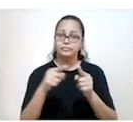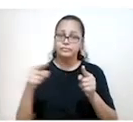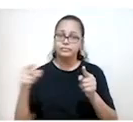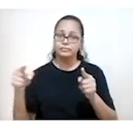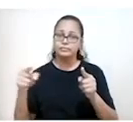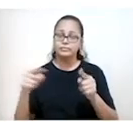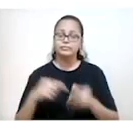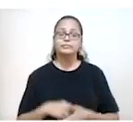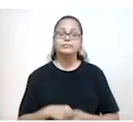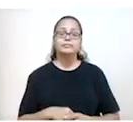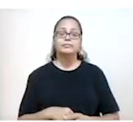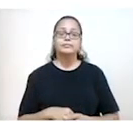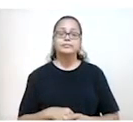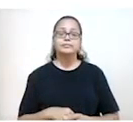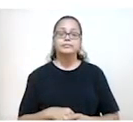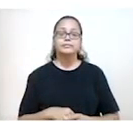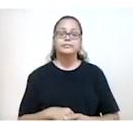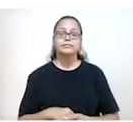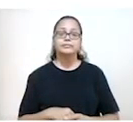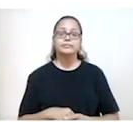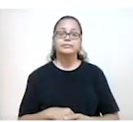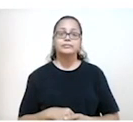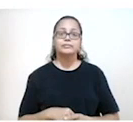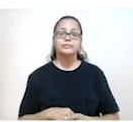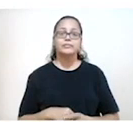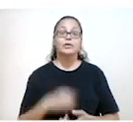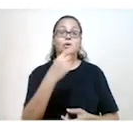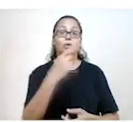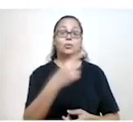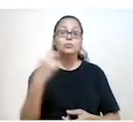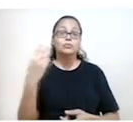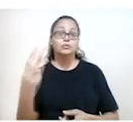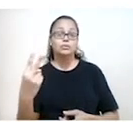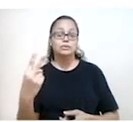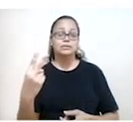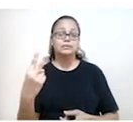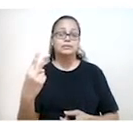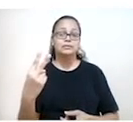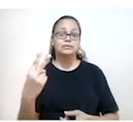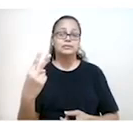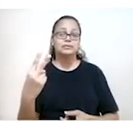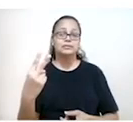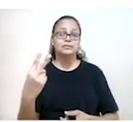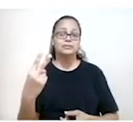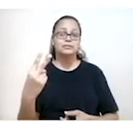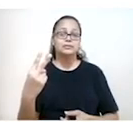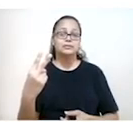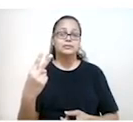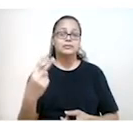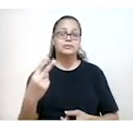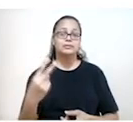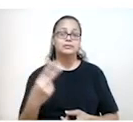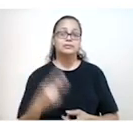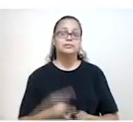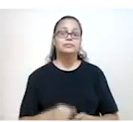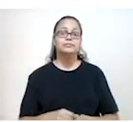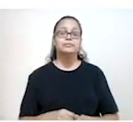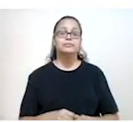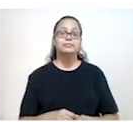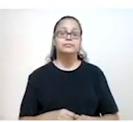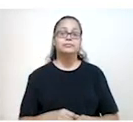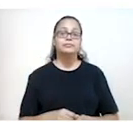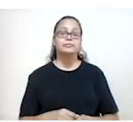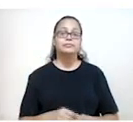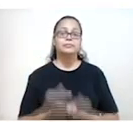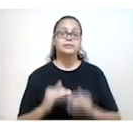deitado. Então aqui, ó, ponto 1, 2. Então veio aqui no gráfico, ó, subiu. Aqui é o 1.